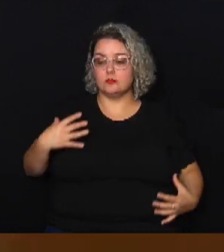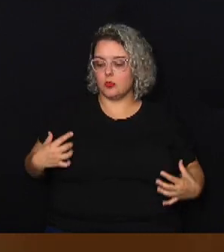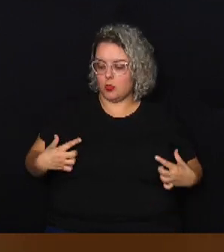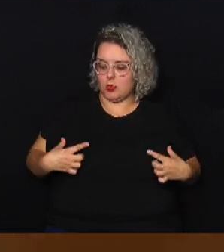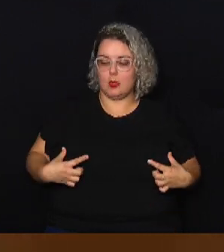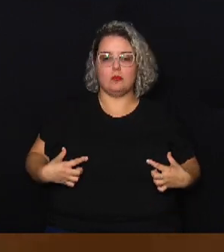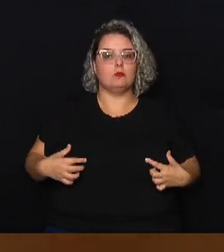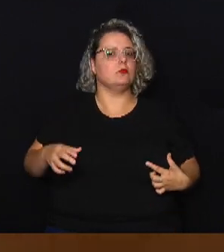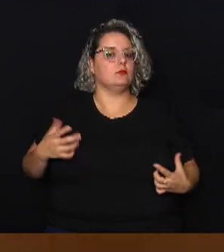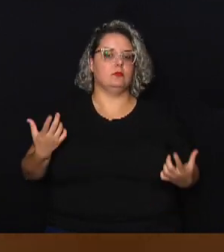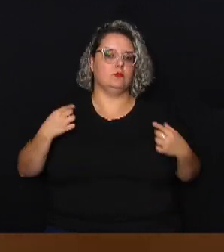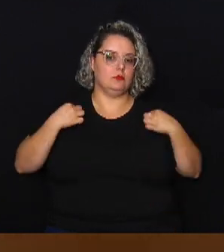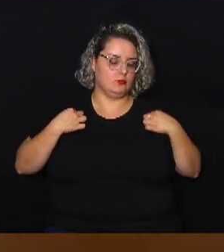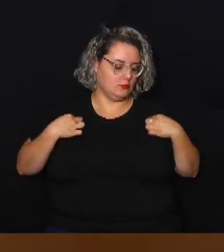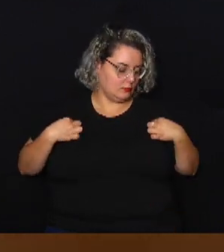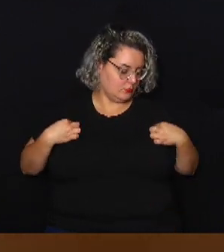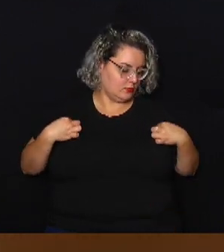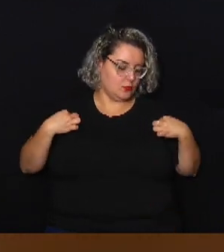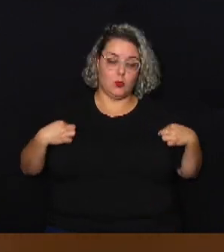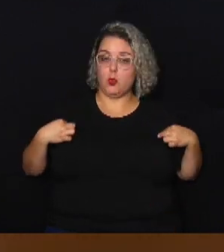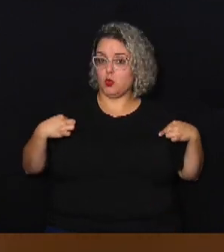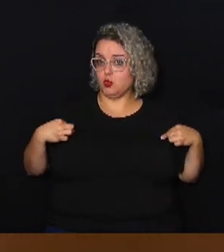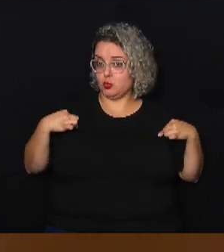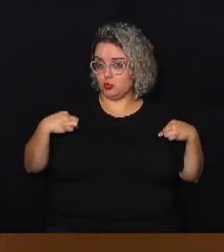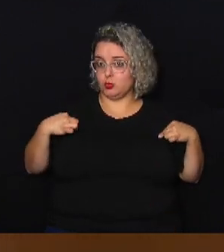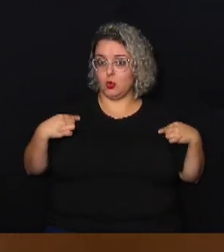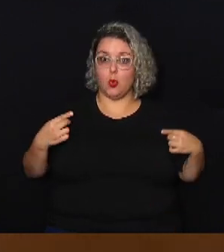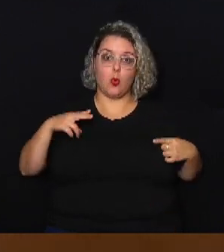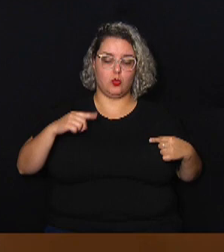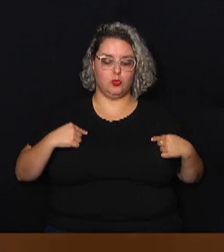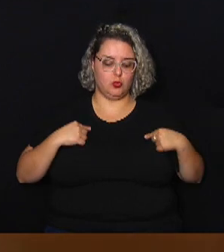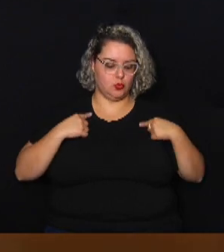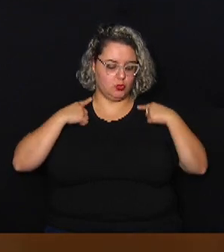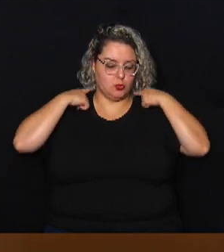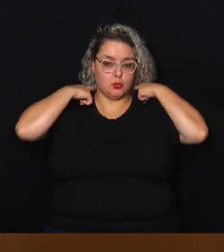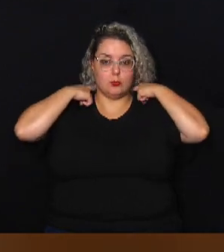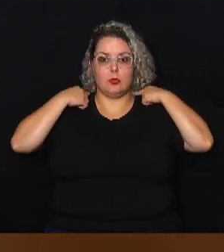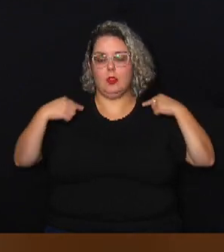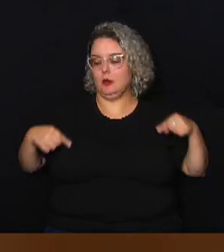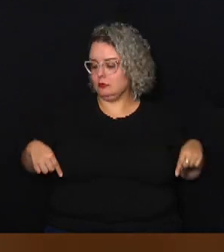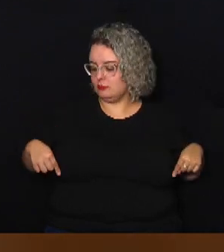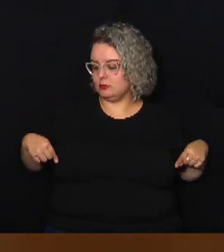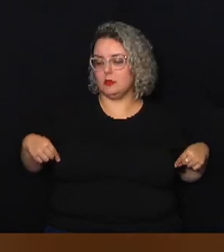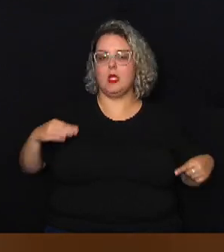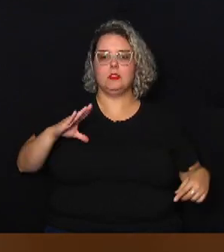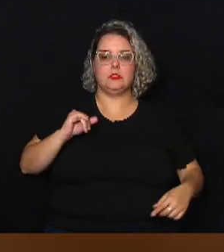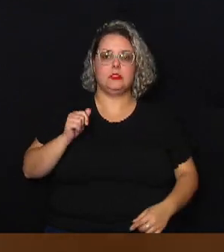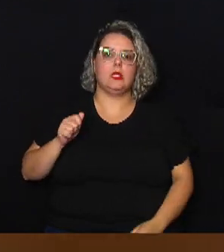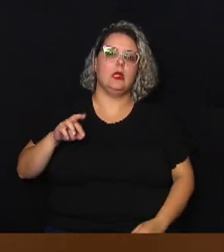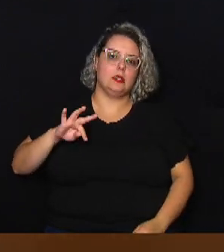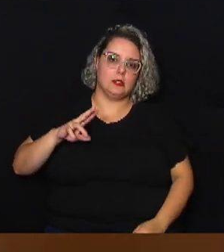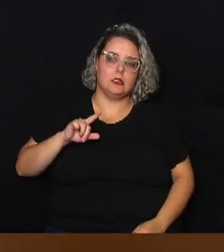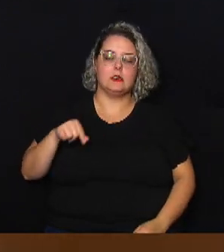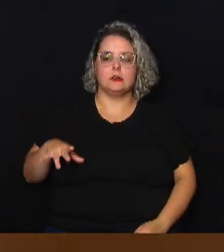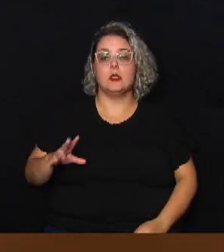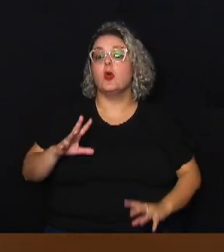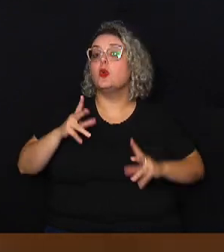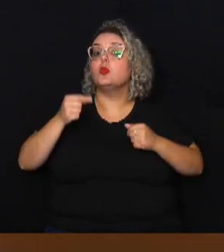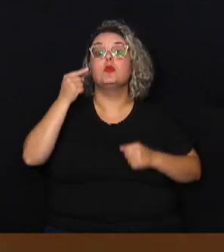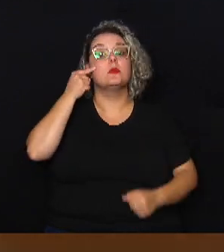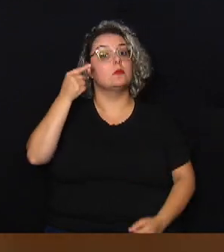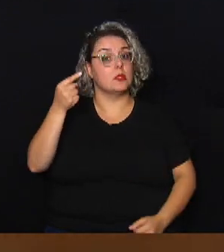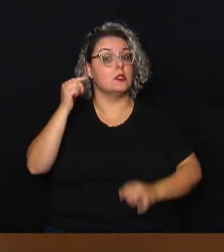da alça do sutiã, do biquíni, porque senão fica aparecendo a cicatriz. Então, tudo isso tem que ser pensado